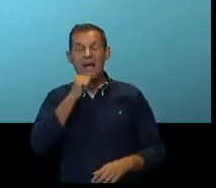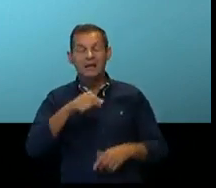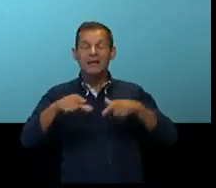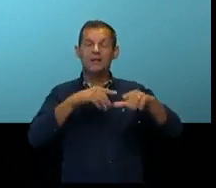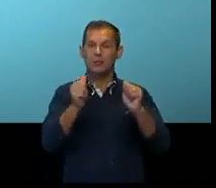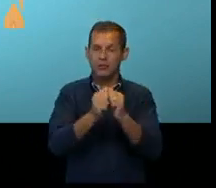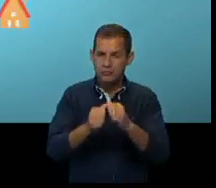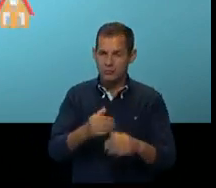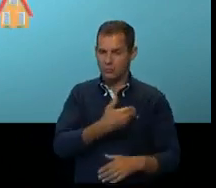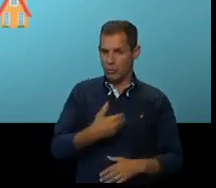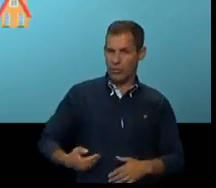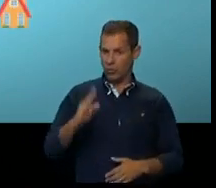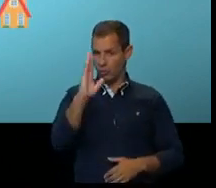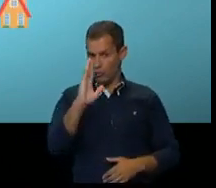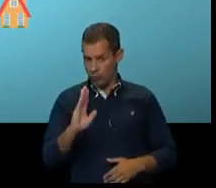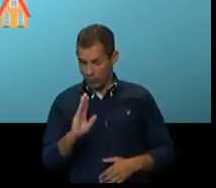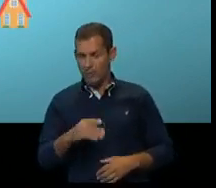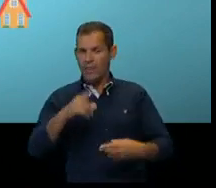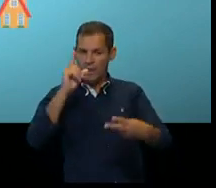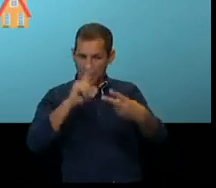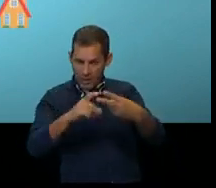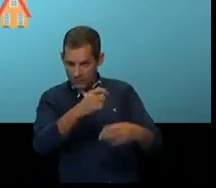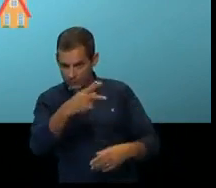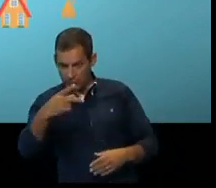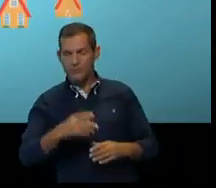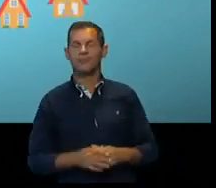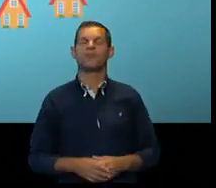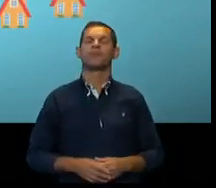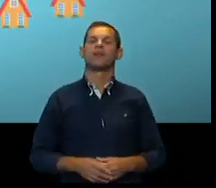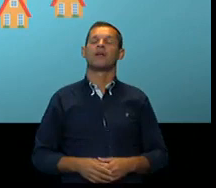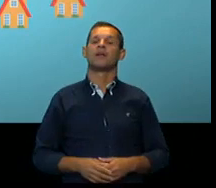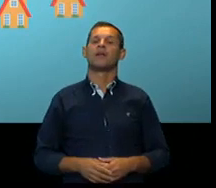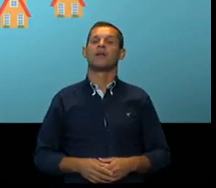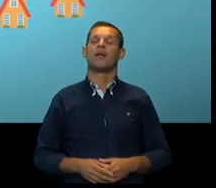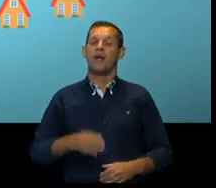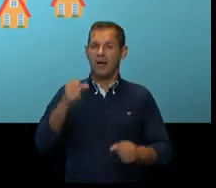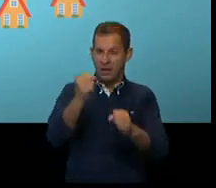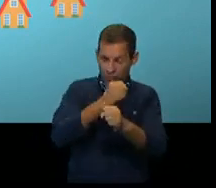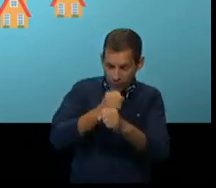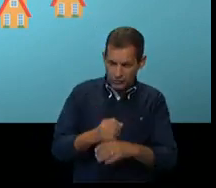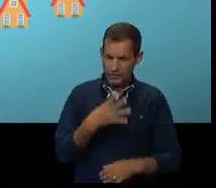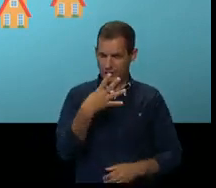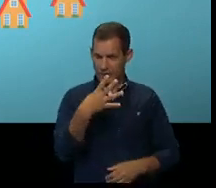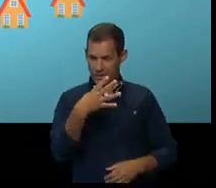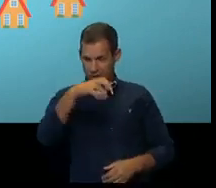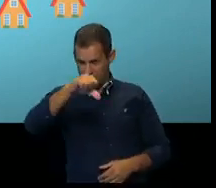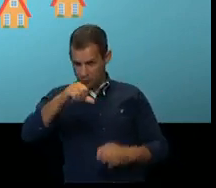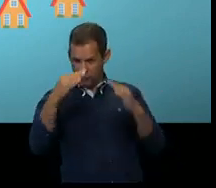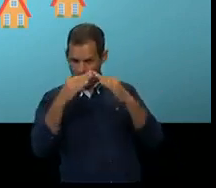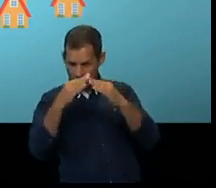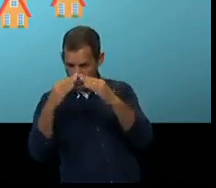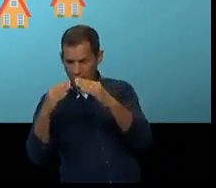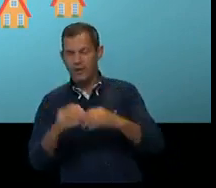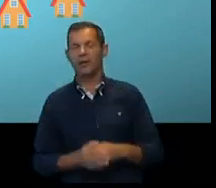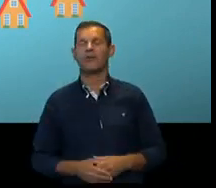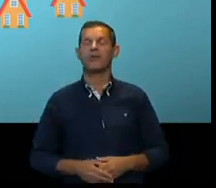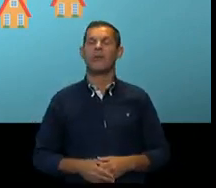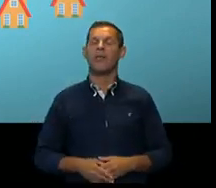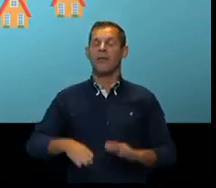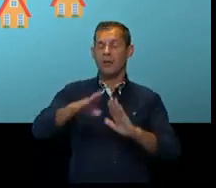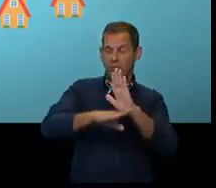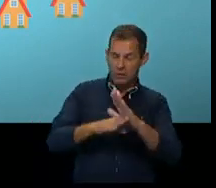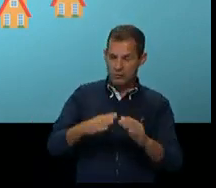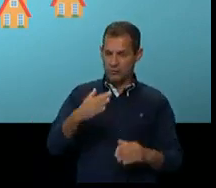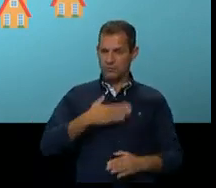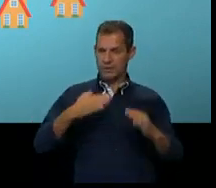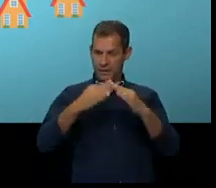atuando junto ao governo federal, a segunda situação-problema foi referente à construção de 49 casas populares para o programa